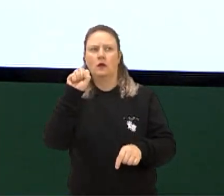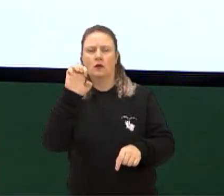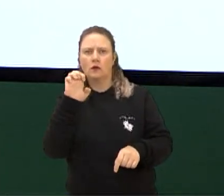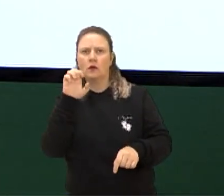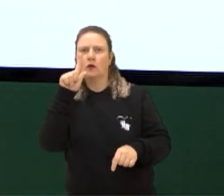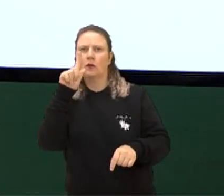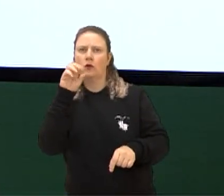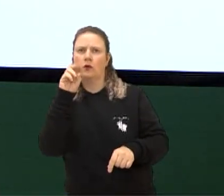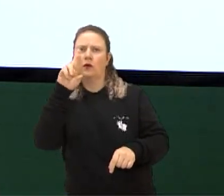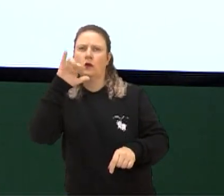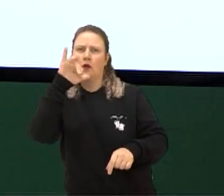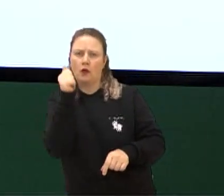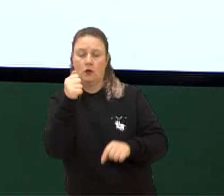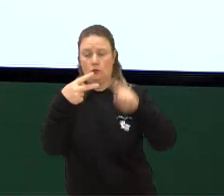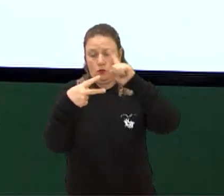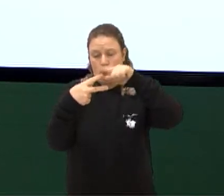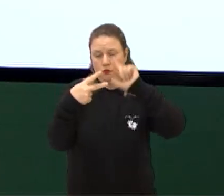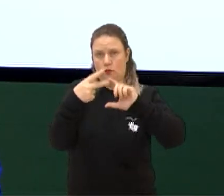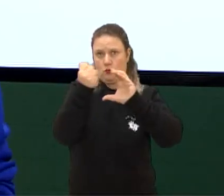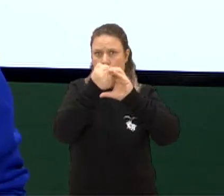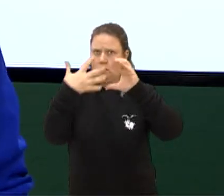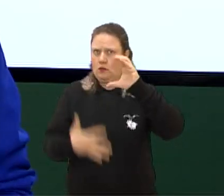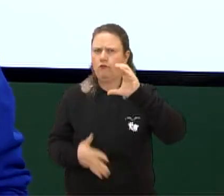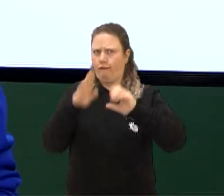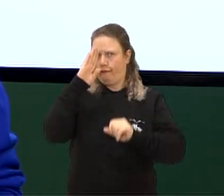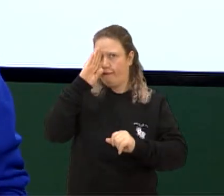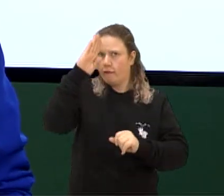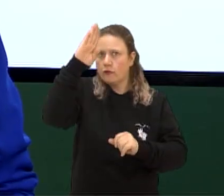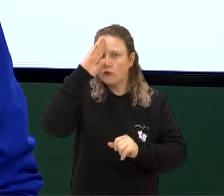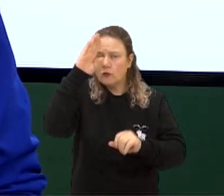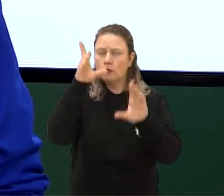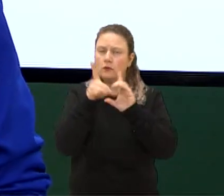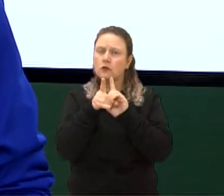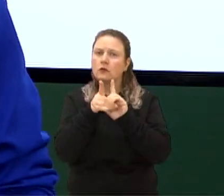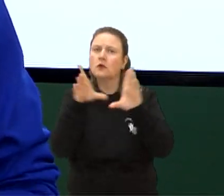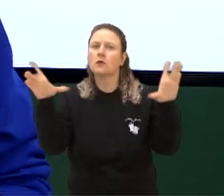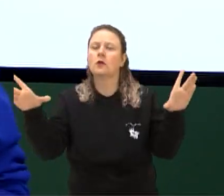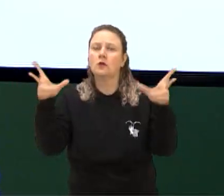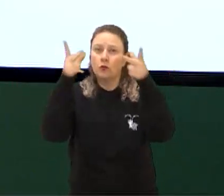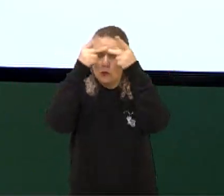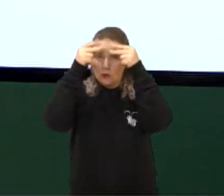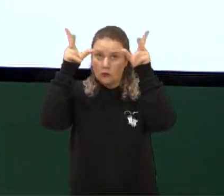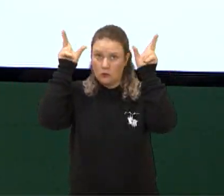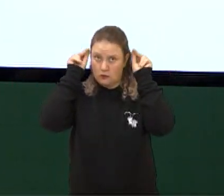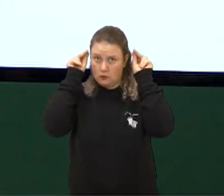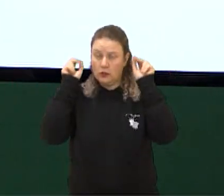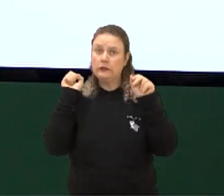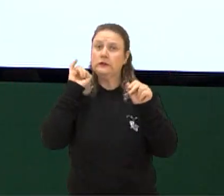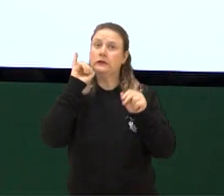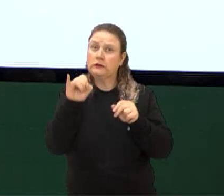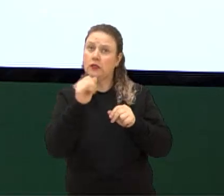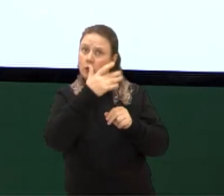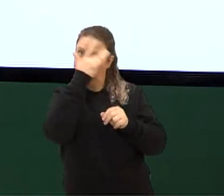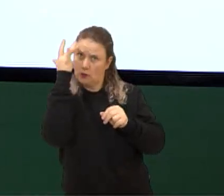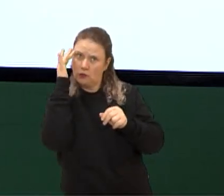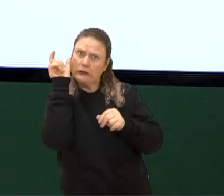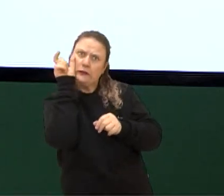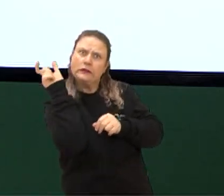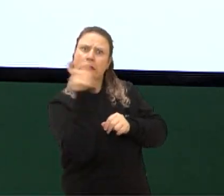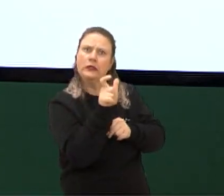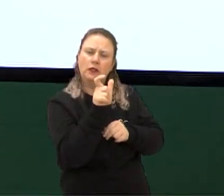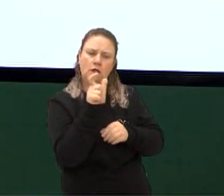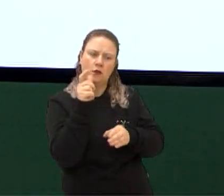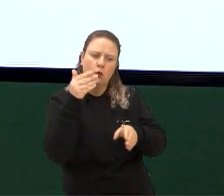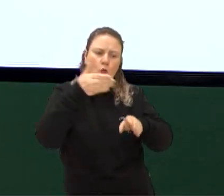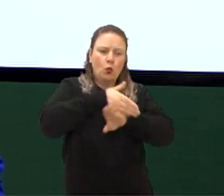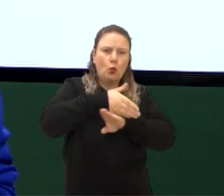isegoria são duas características, professor, fundamentais na democracia ateniense. Para quem for fazer faculdade de Direito aí, em algum momento